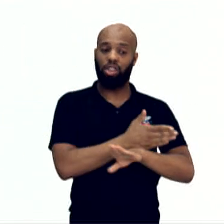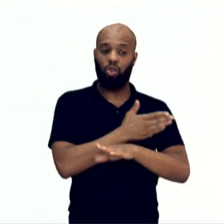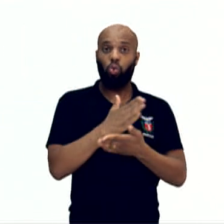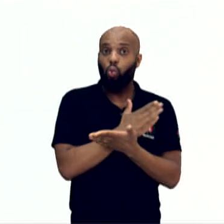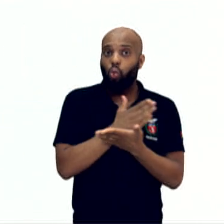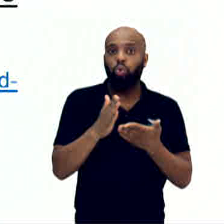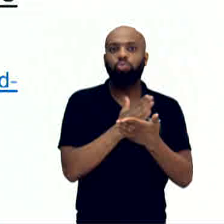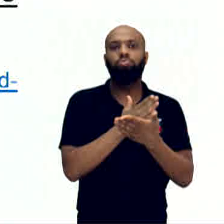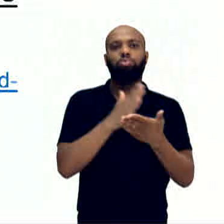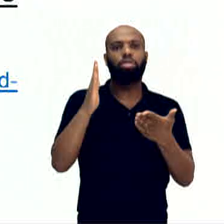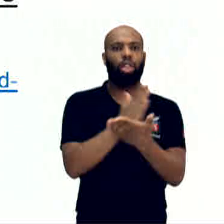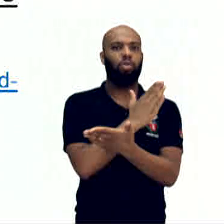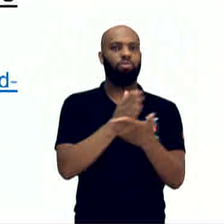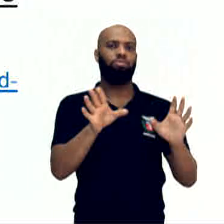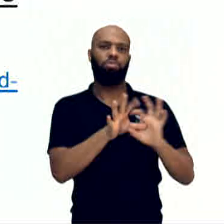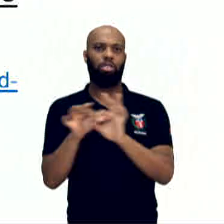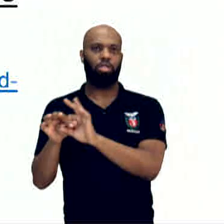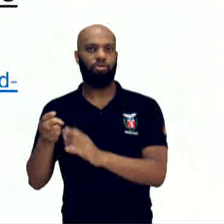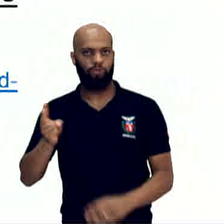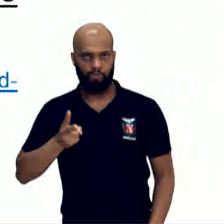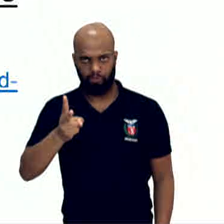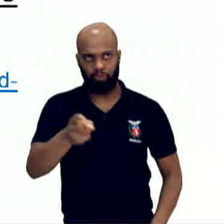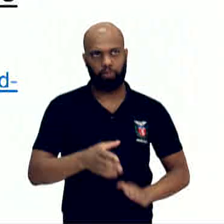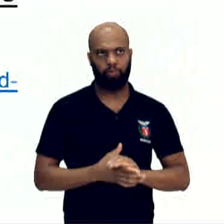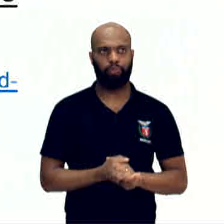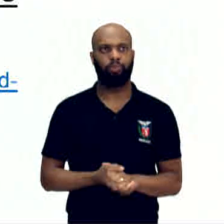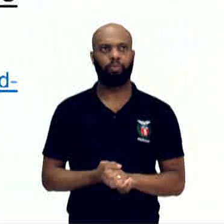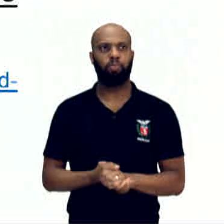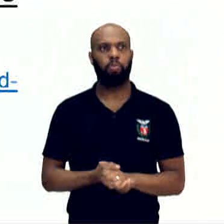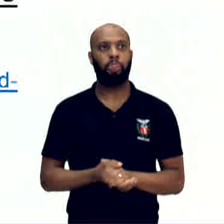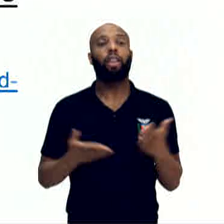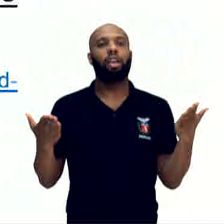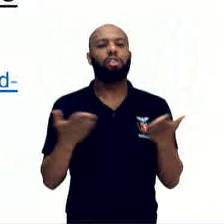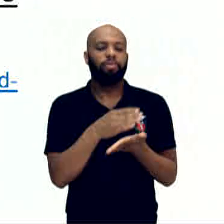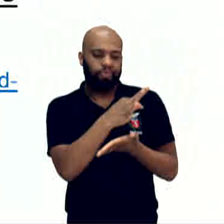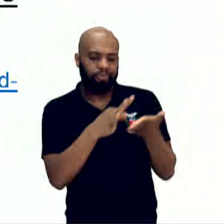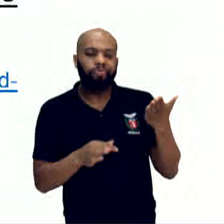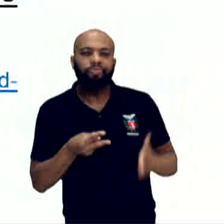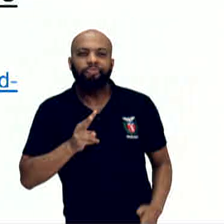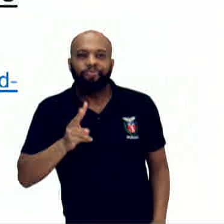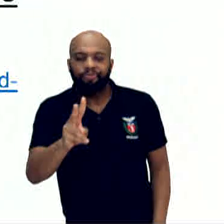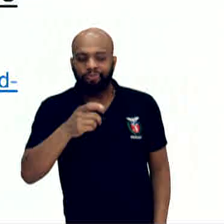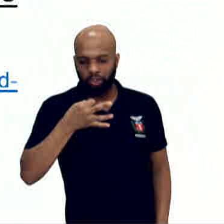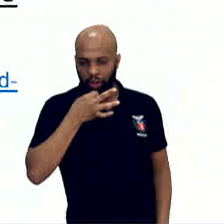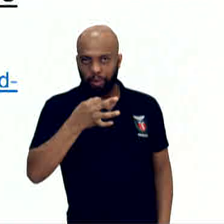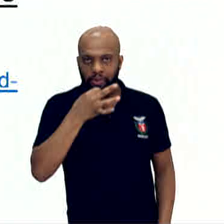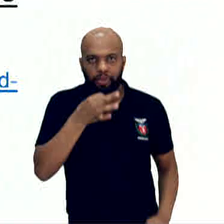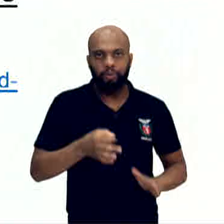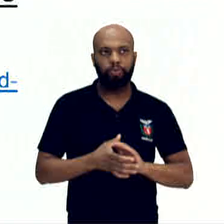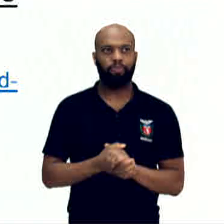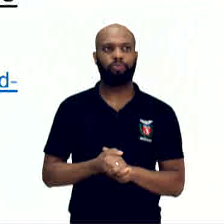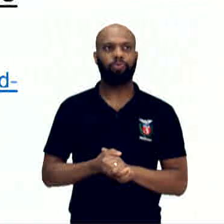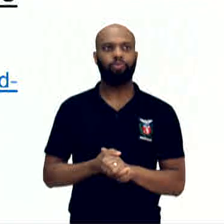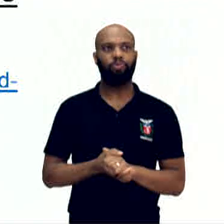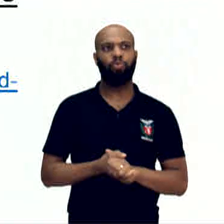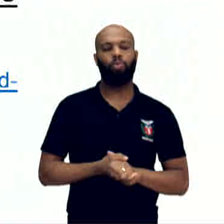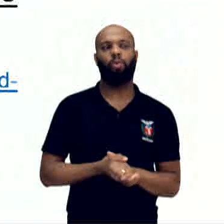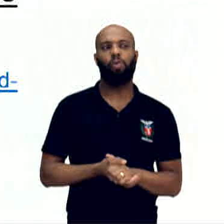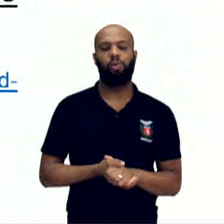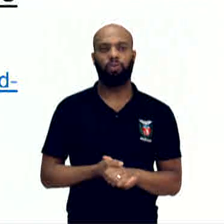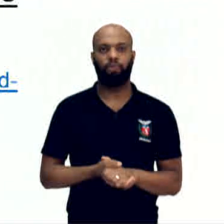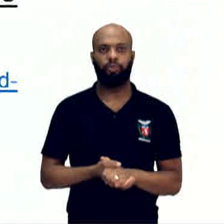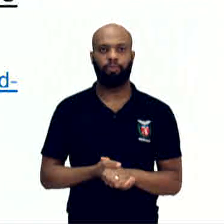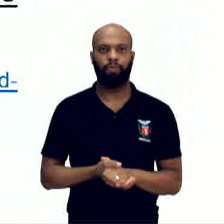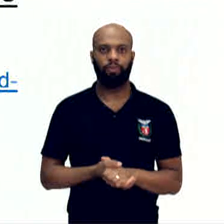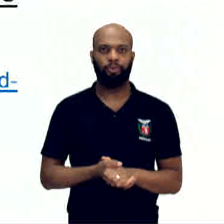contextos. Certinho? Vamos continuando aqui. O restante do fragmento do nosso artigo de opinião. Es muy